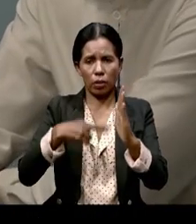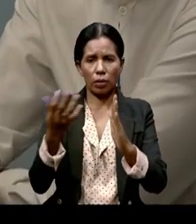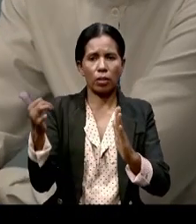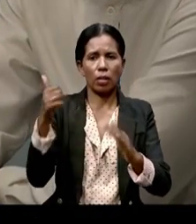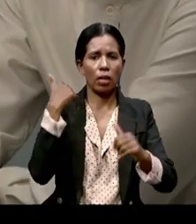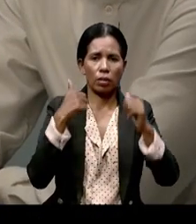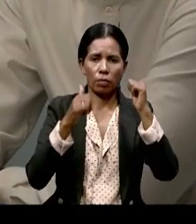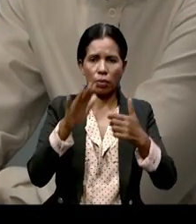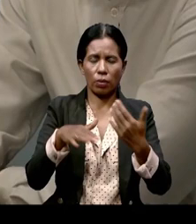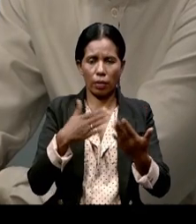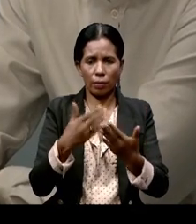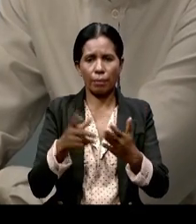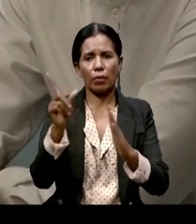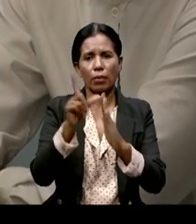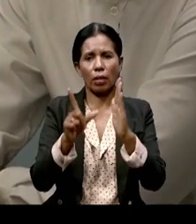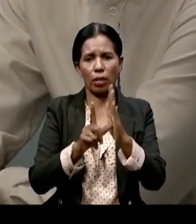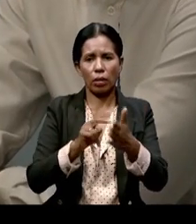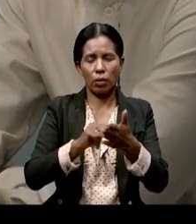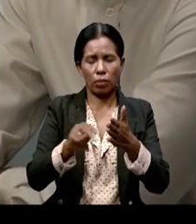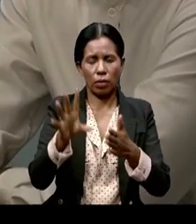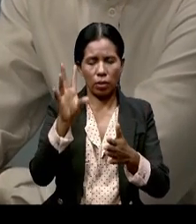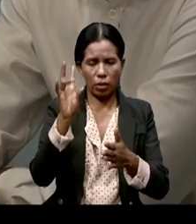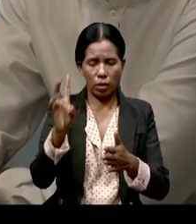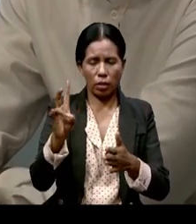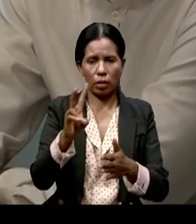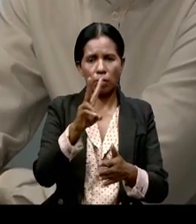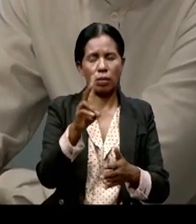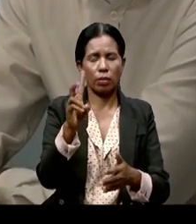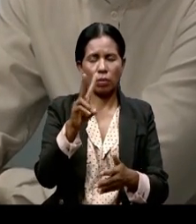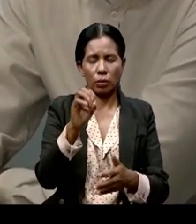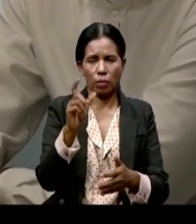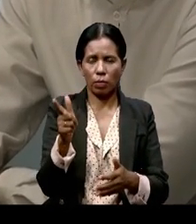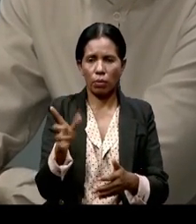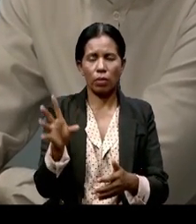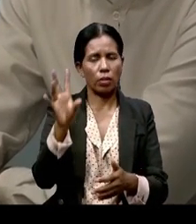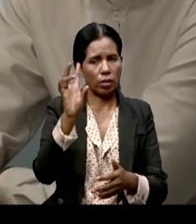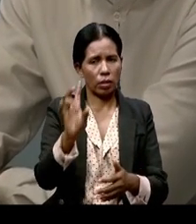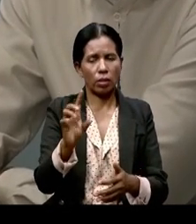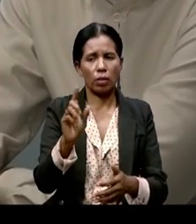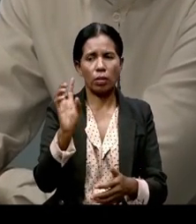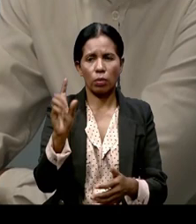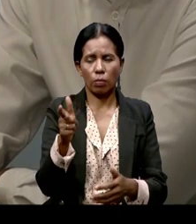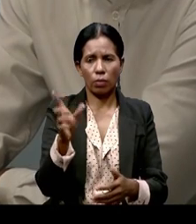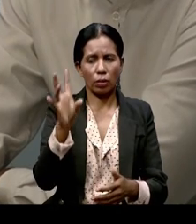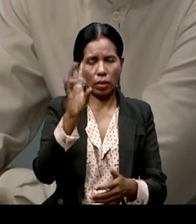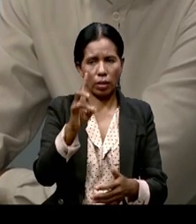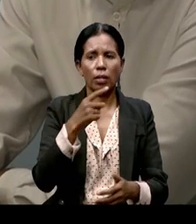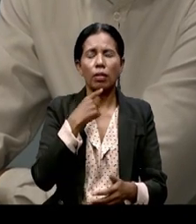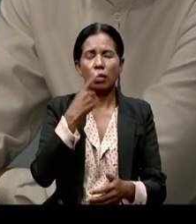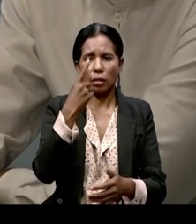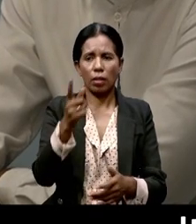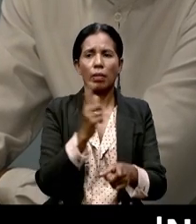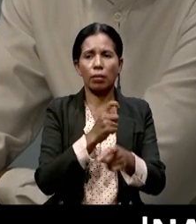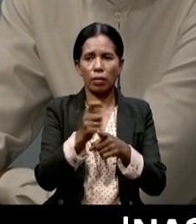sera. E a lei número 5 para 2017, artigo 26, até tendei de rencatar a